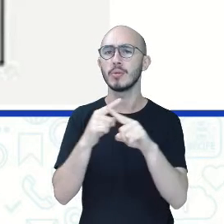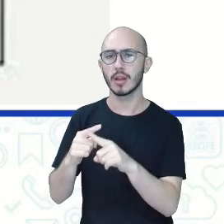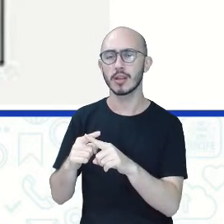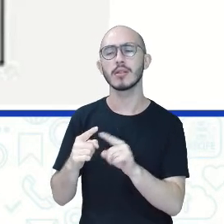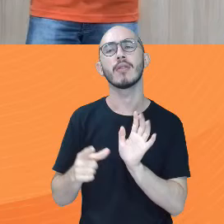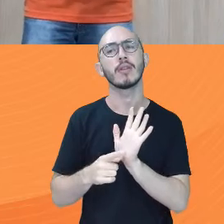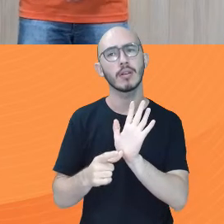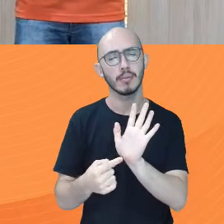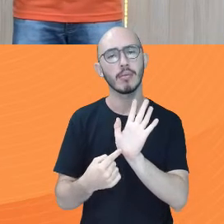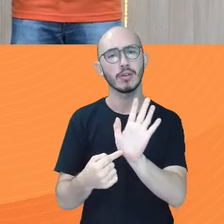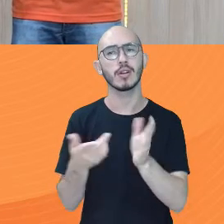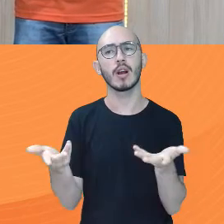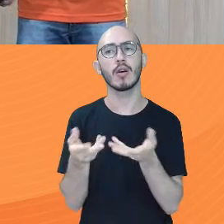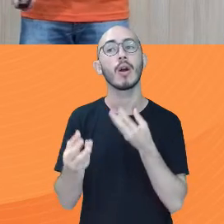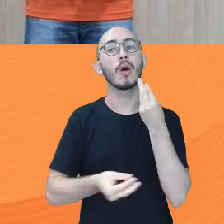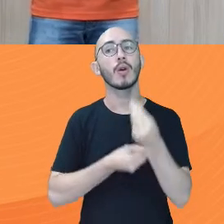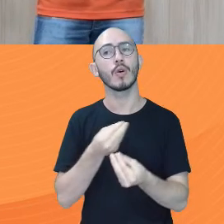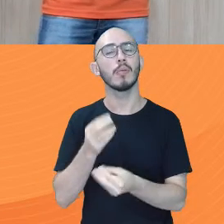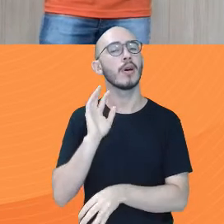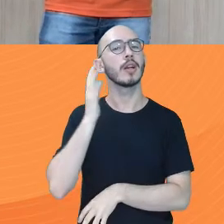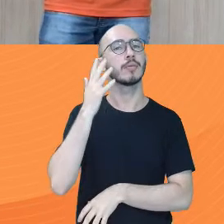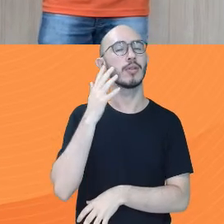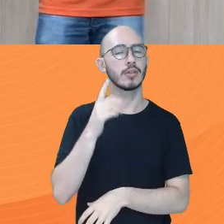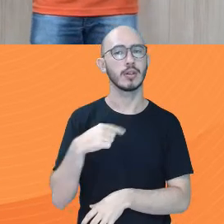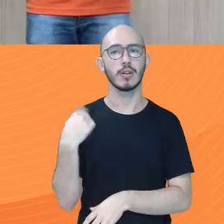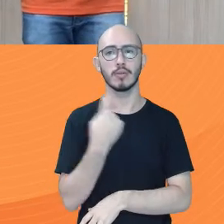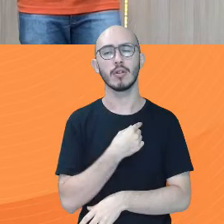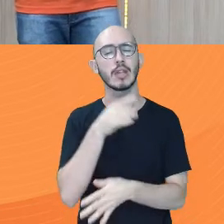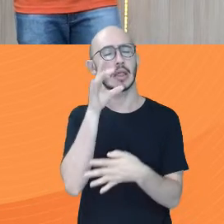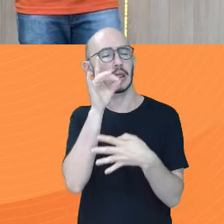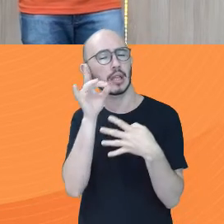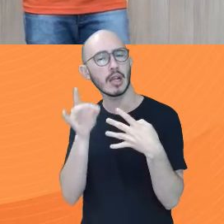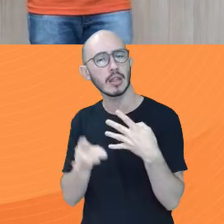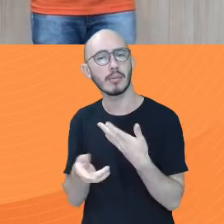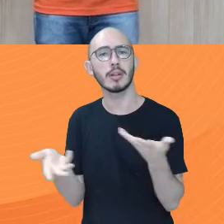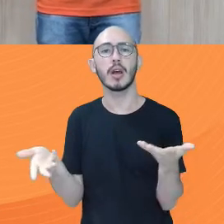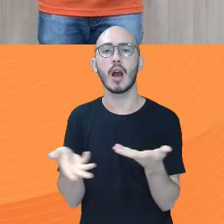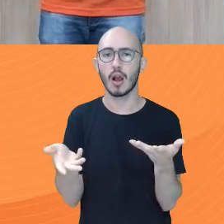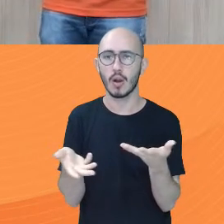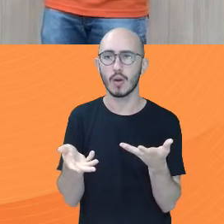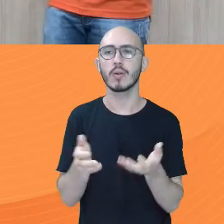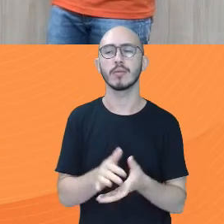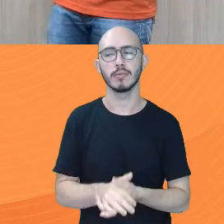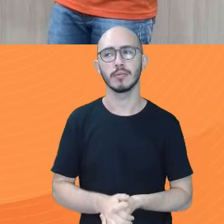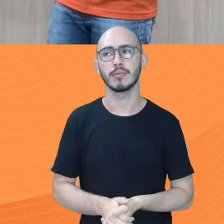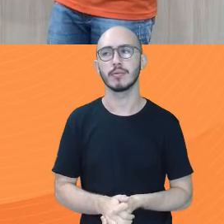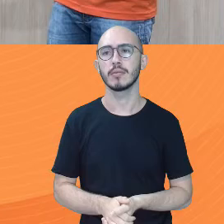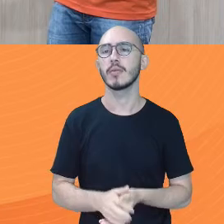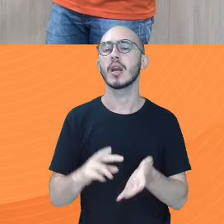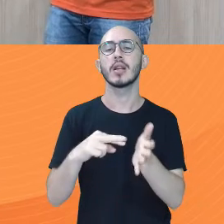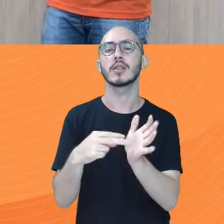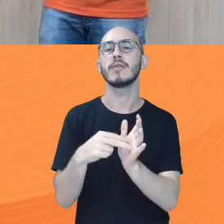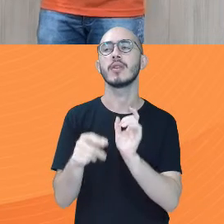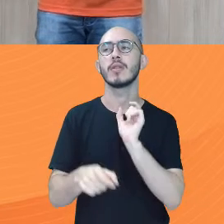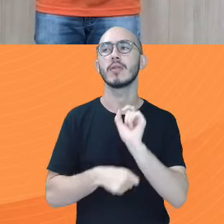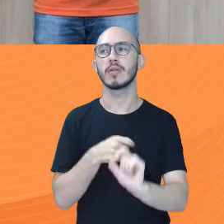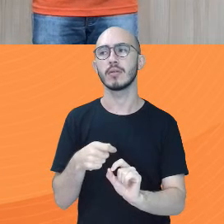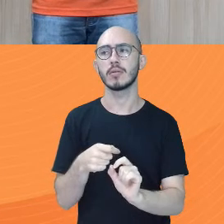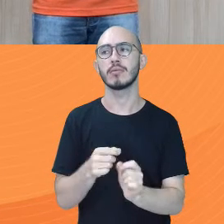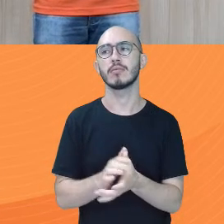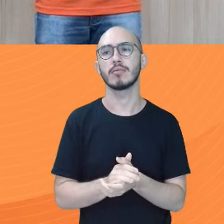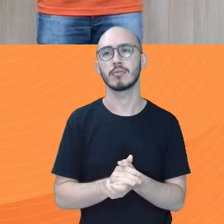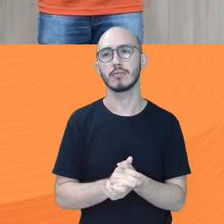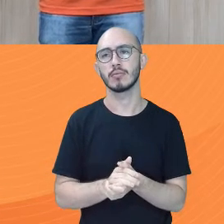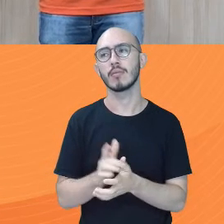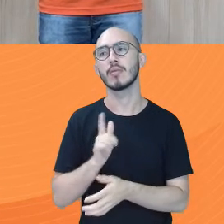resolução desse produto notável, tá bom? Então, a gente vai destrinchar a questão aí desse produto notável, que significa aí o